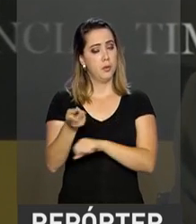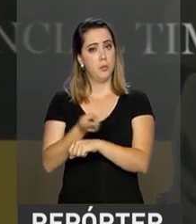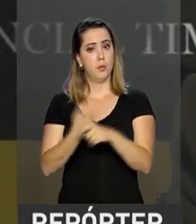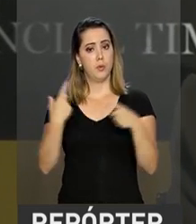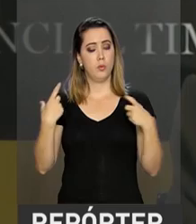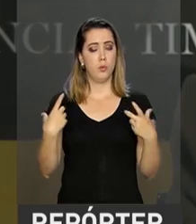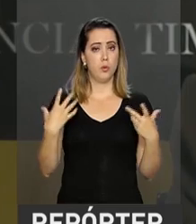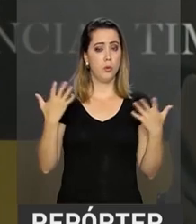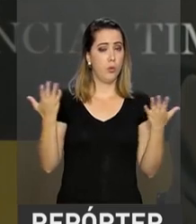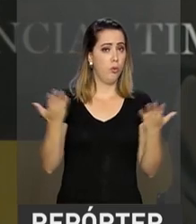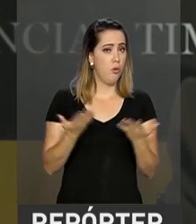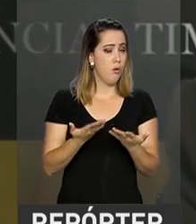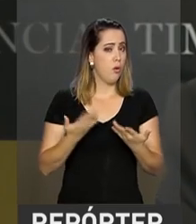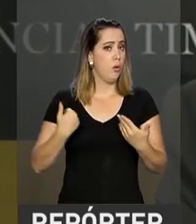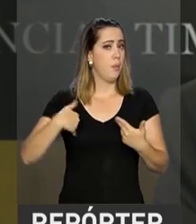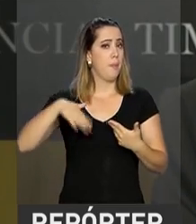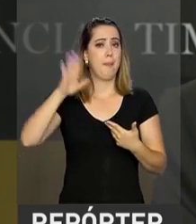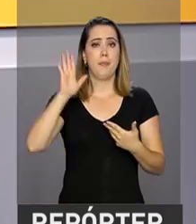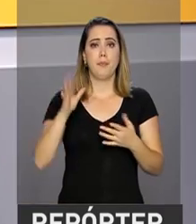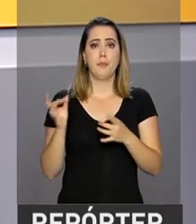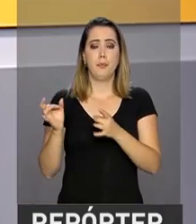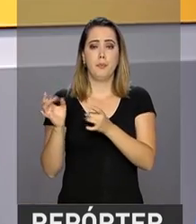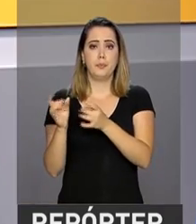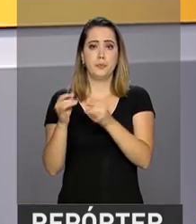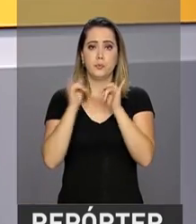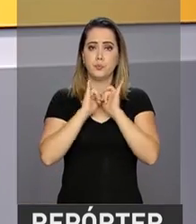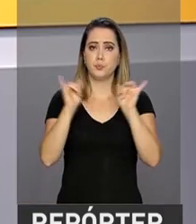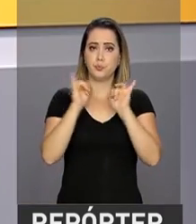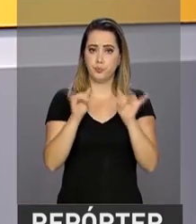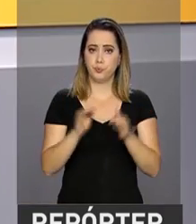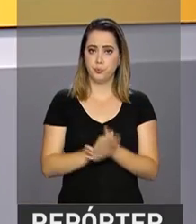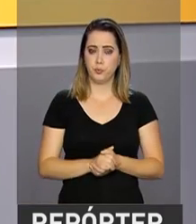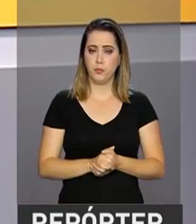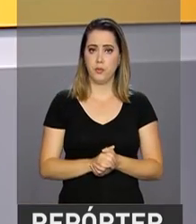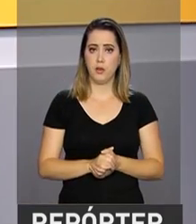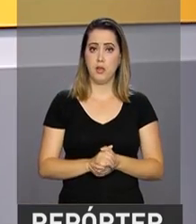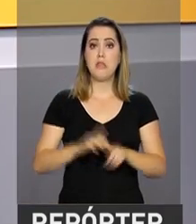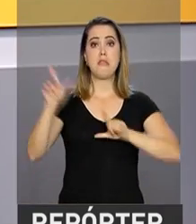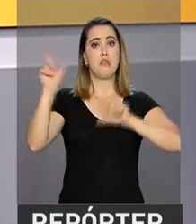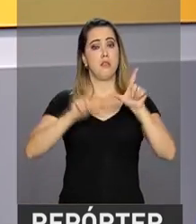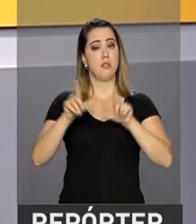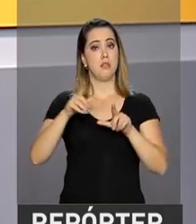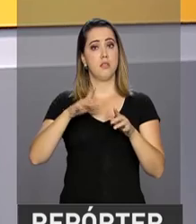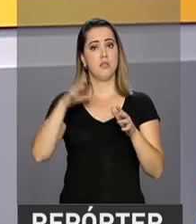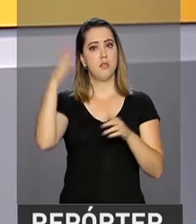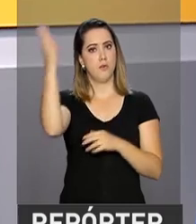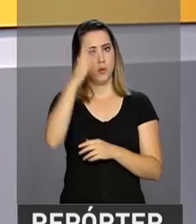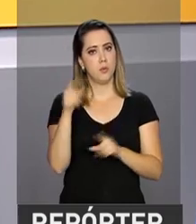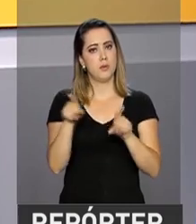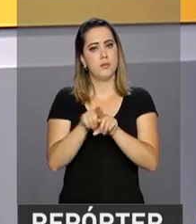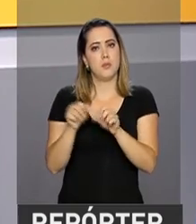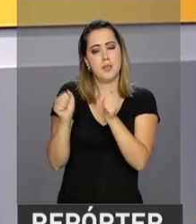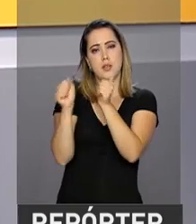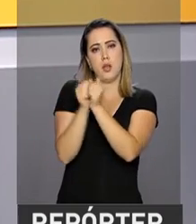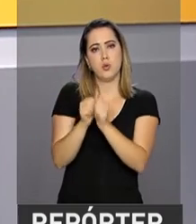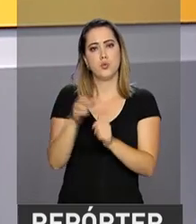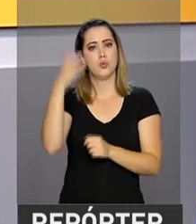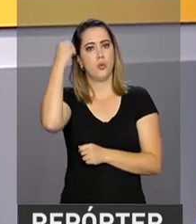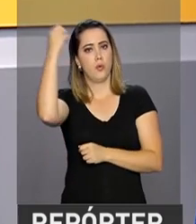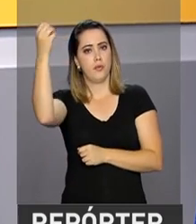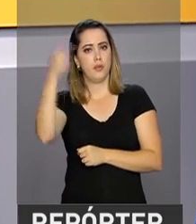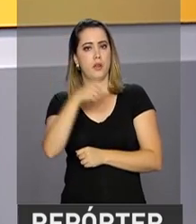é de concorrência ea imprensa nacional também está acompanhando a viagem do presidente michel temer